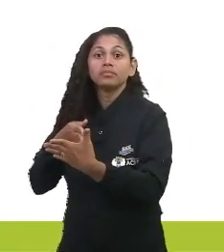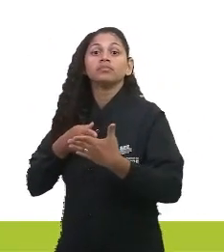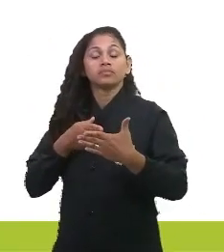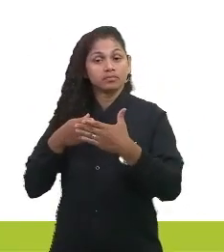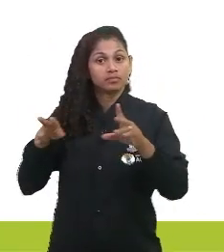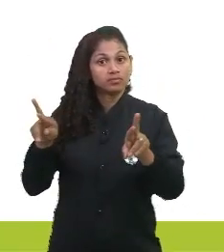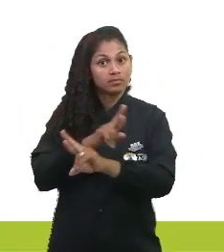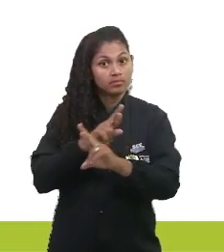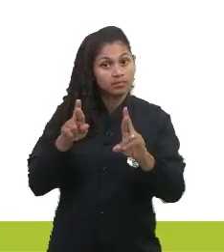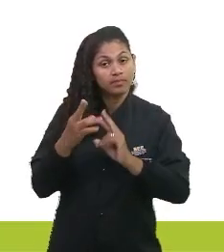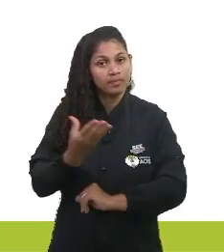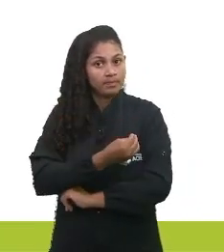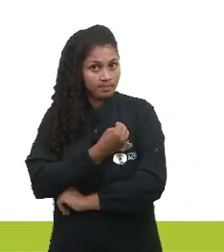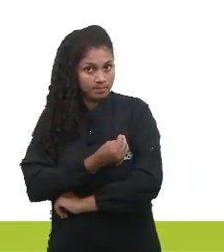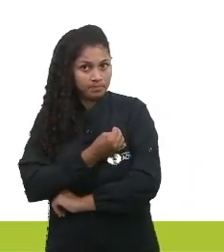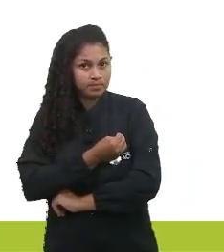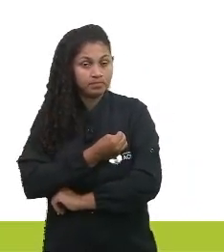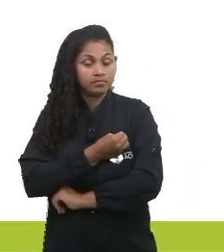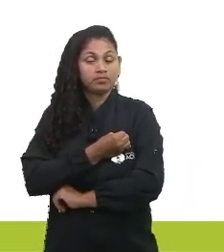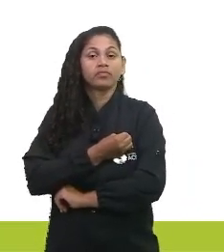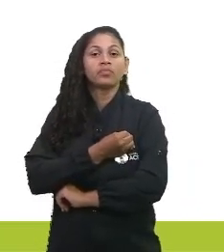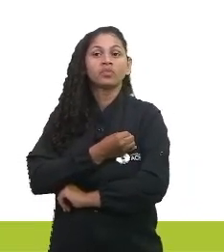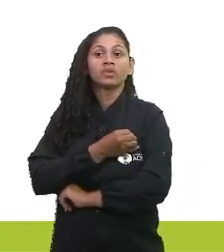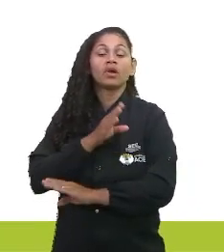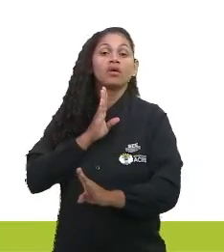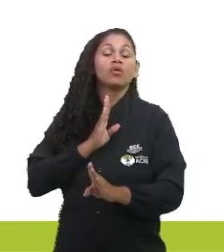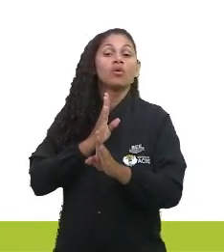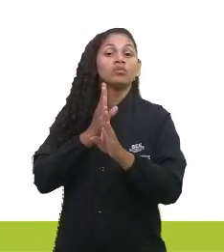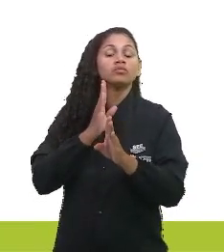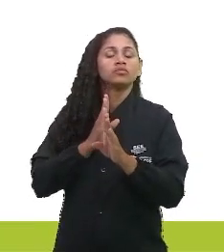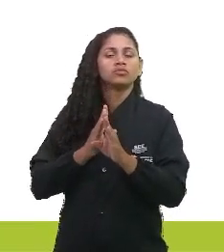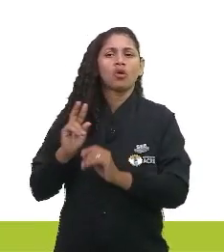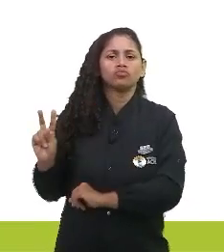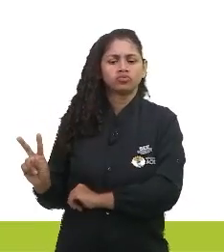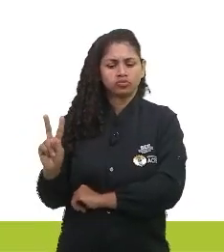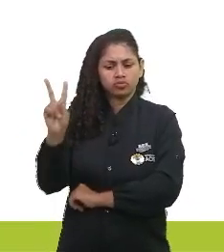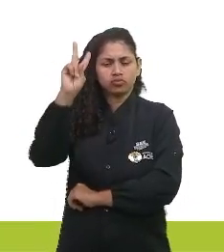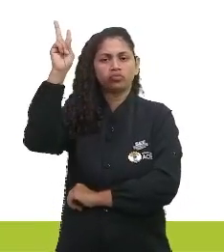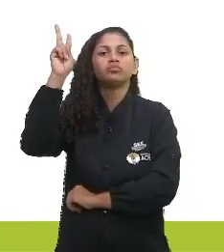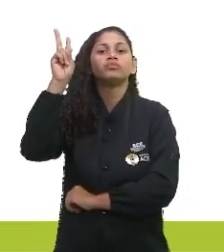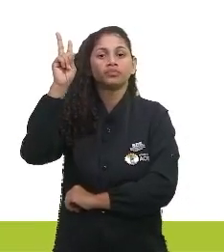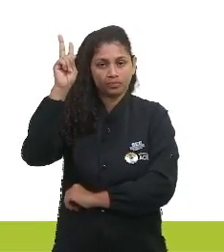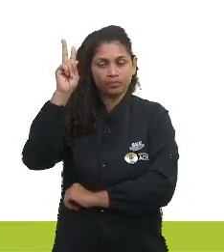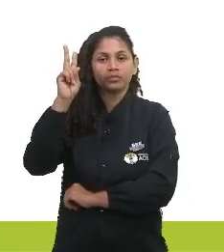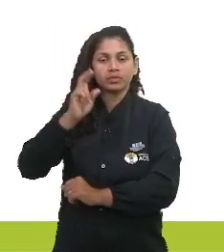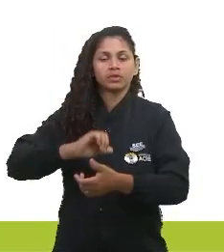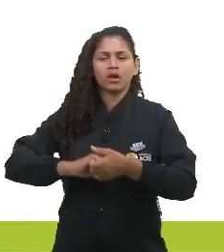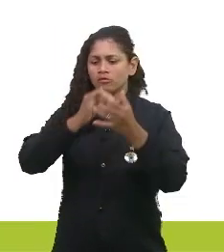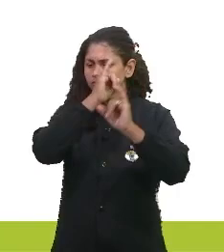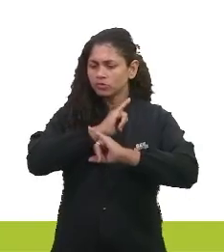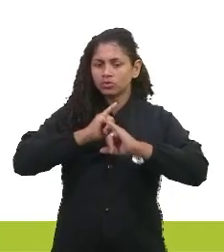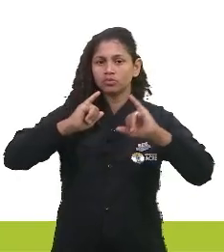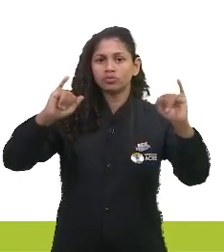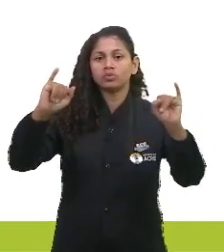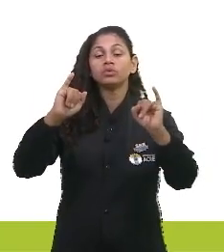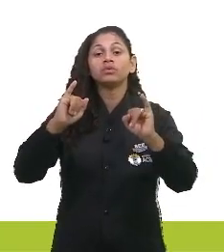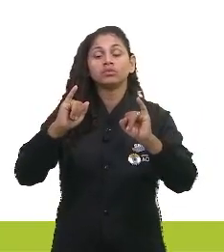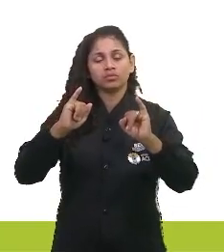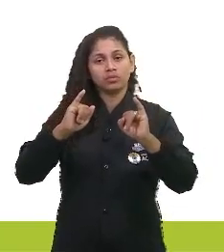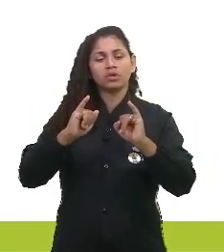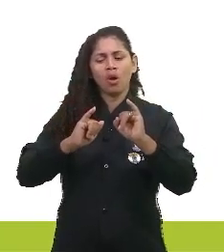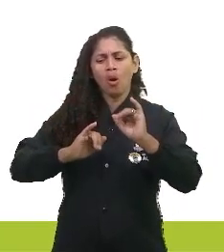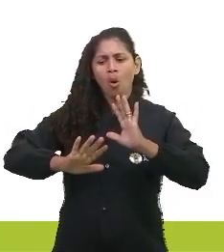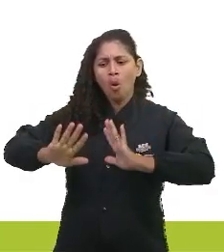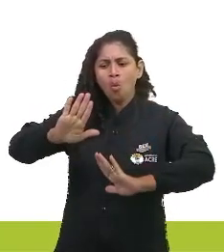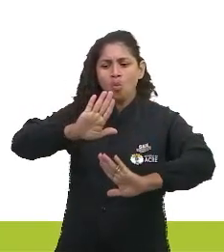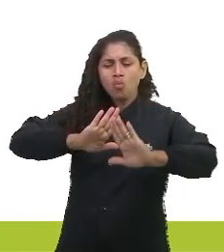vida, identificar os valores de referência e denunciar riscos e desrespeitos